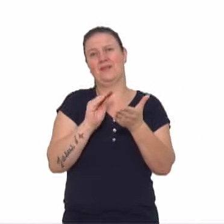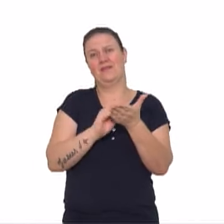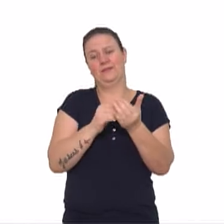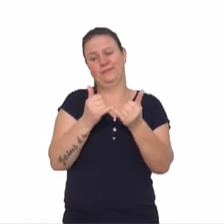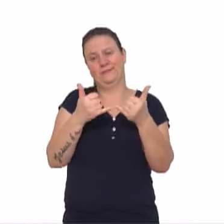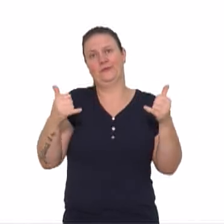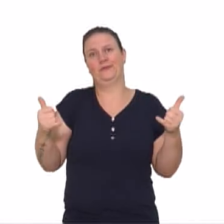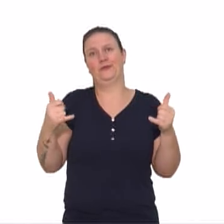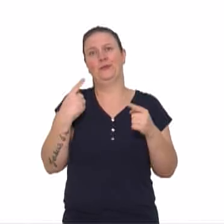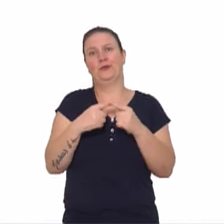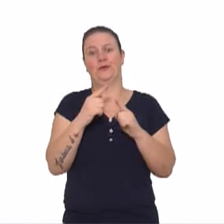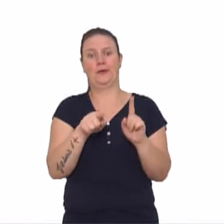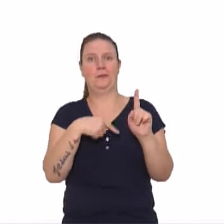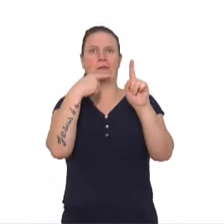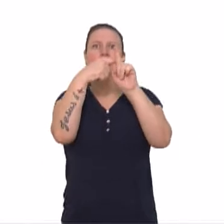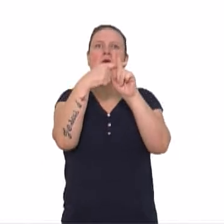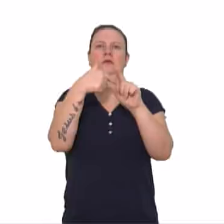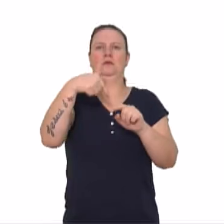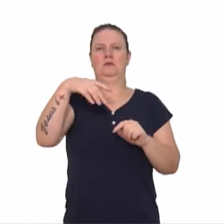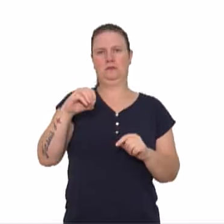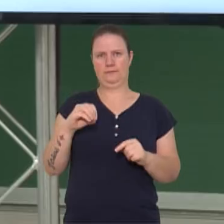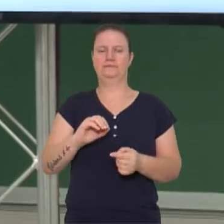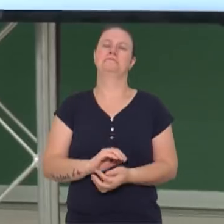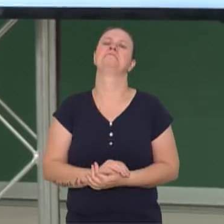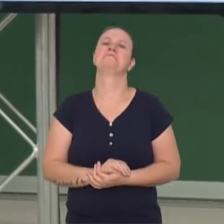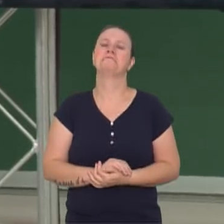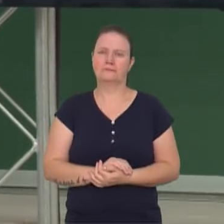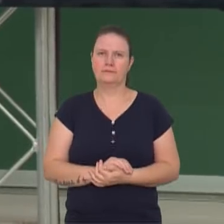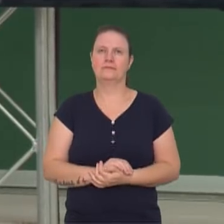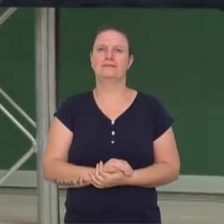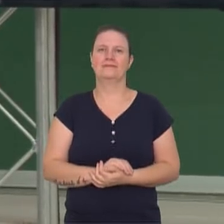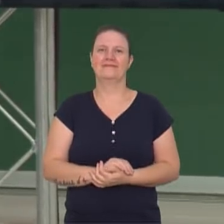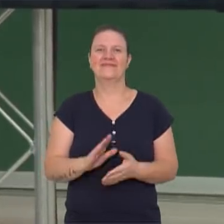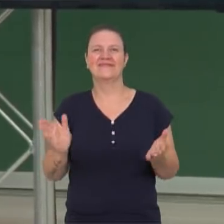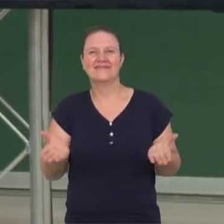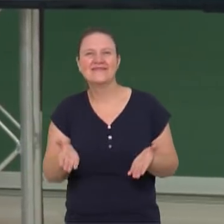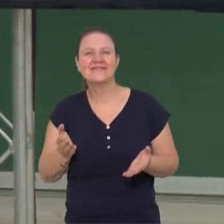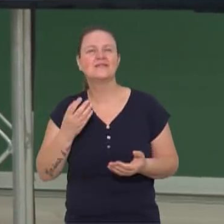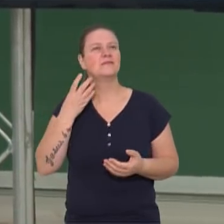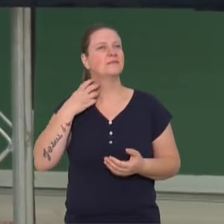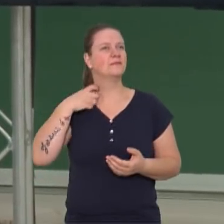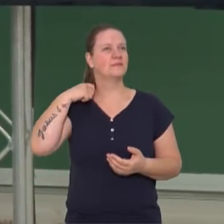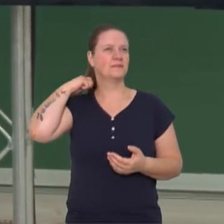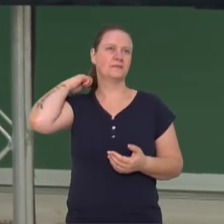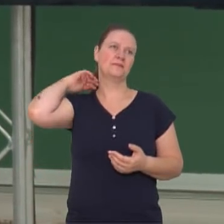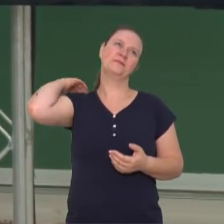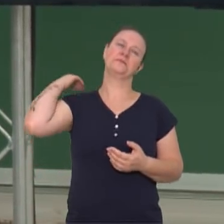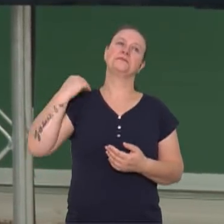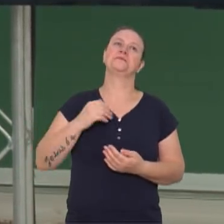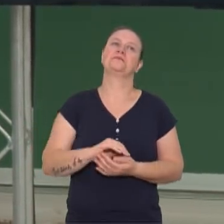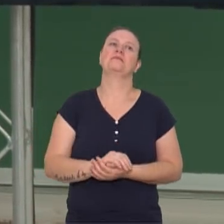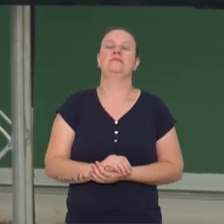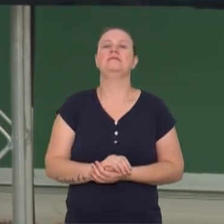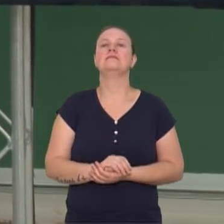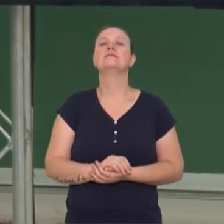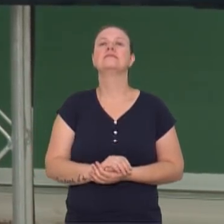deu maior do que 70. Tudo bem? Muito bem. Vamos então para o